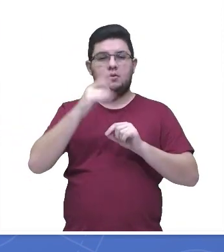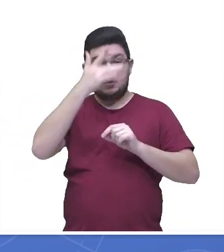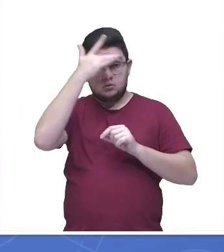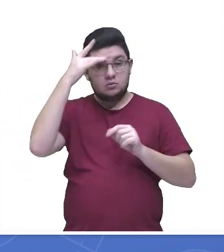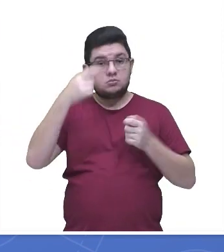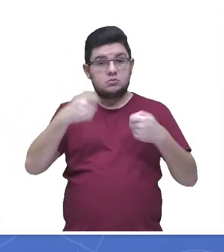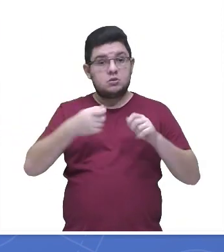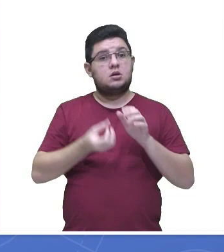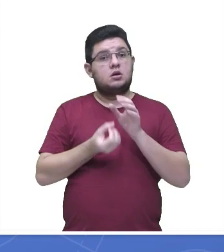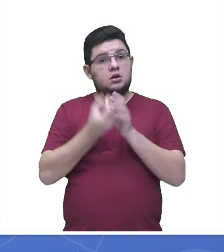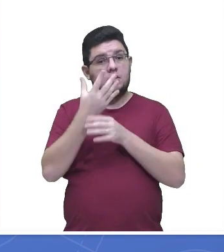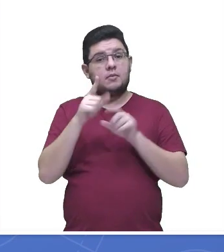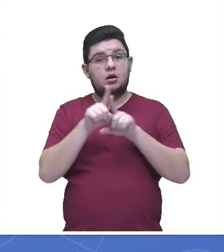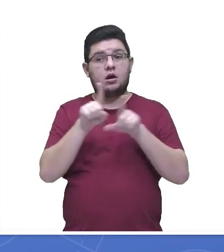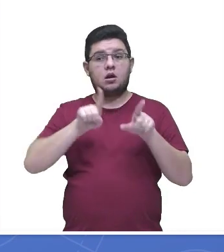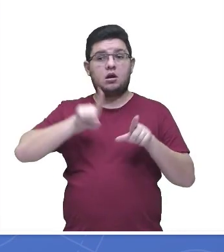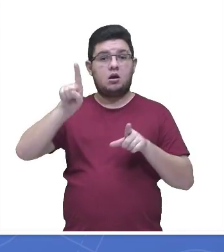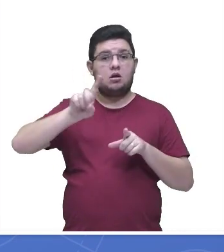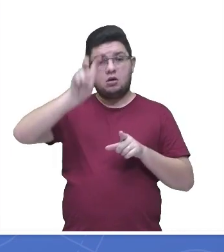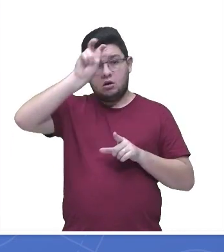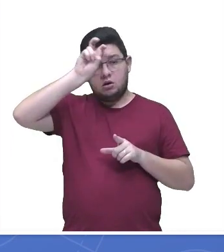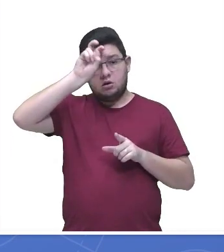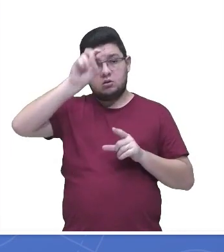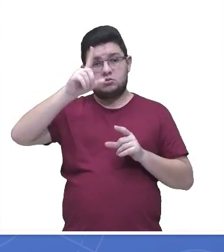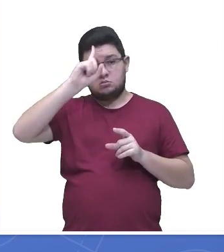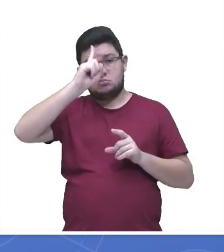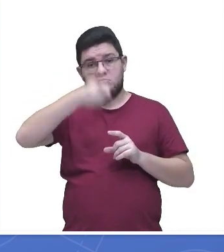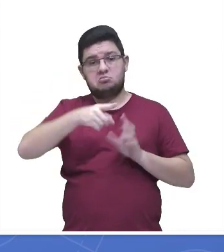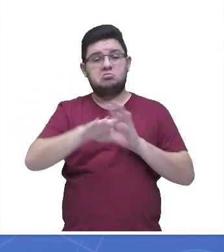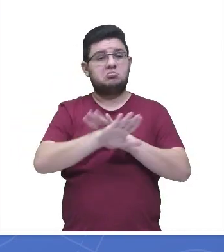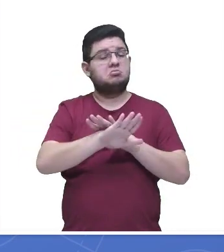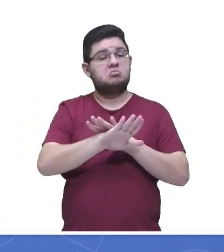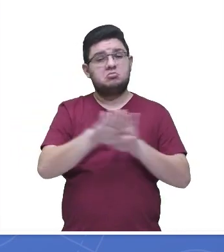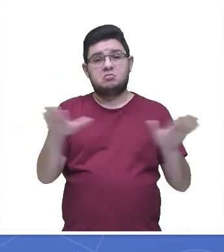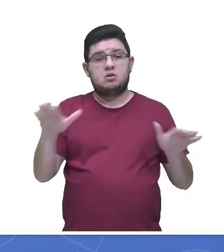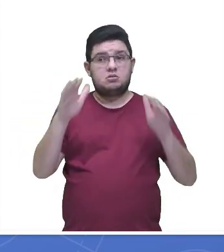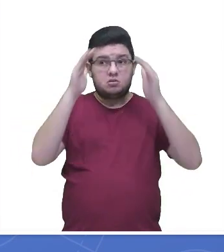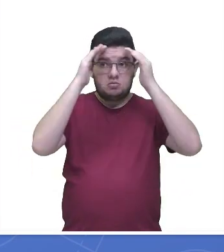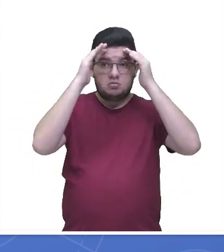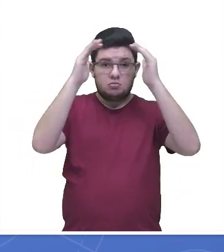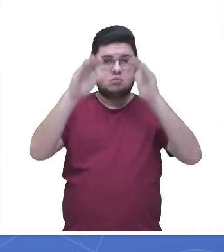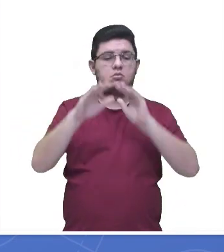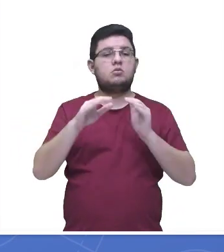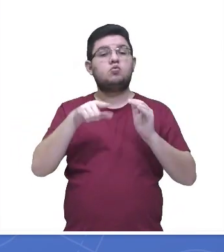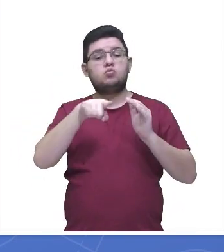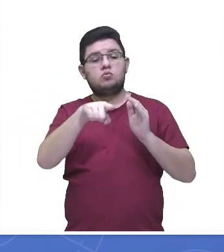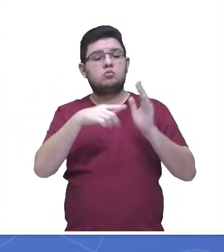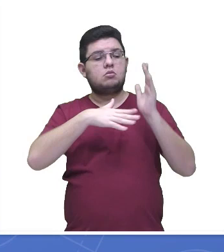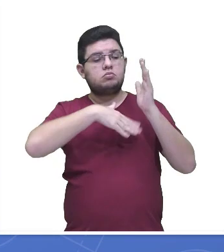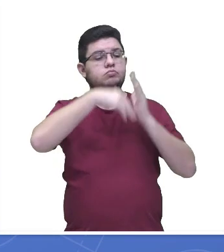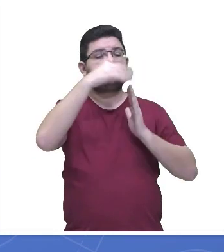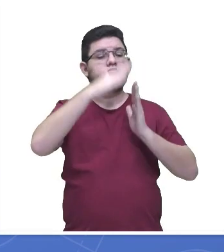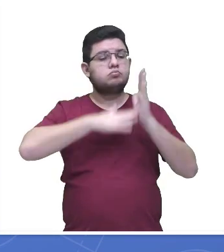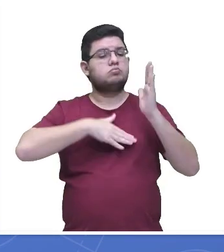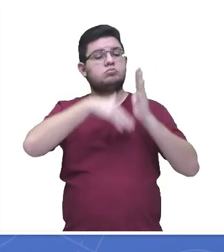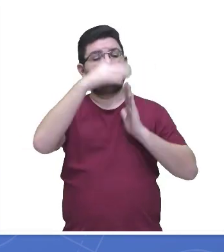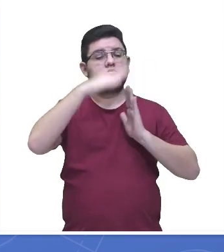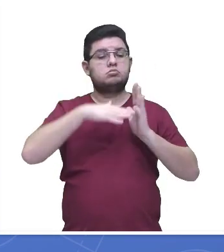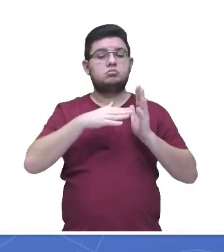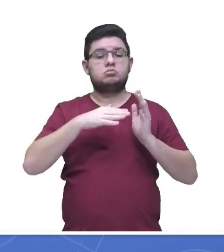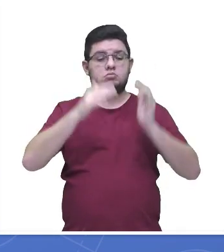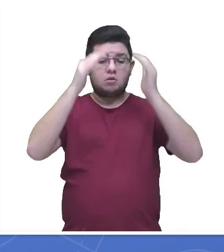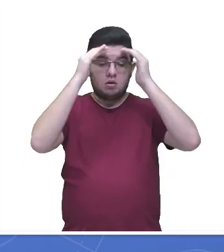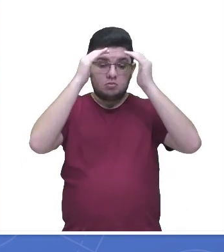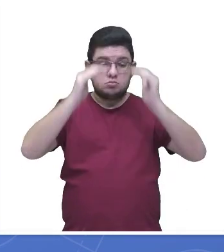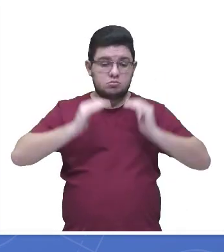ideias. Lá não. No Egito, quem determinava era o faraó. Você vai pintar desse jeito, eu quero isso aqui, eu quero que retrate o meu dia a